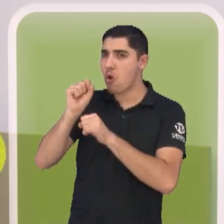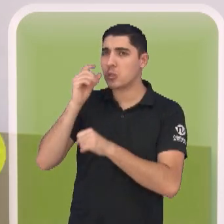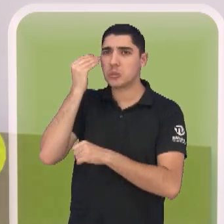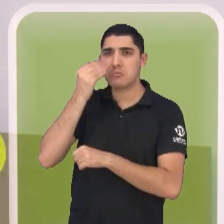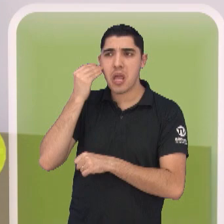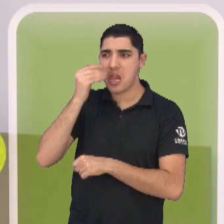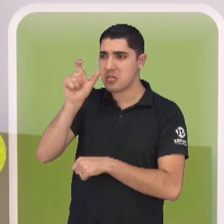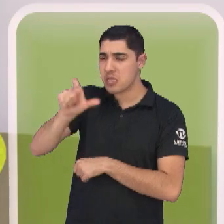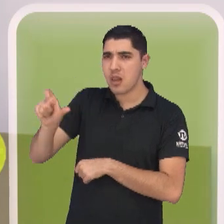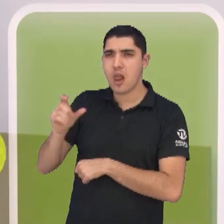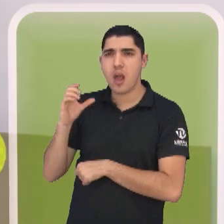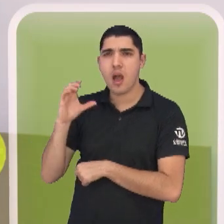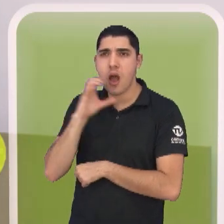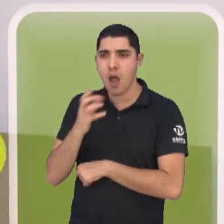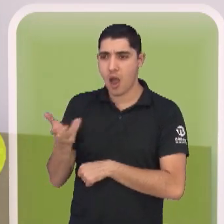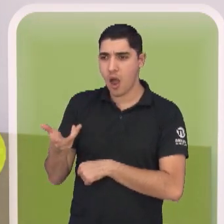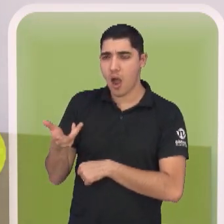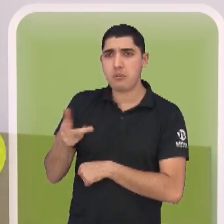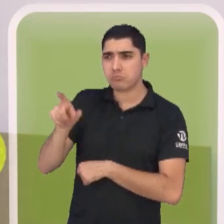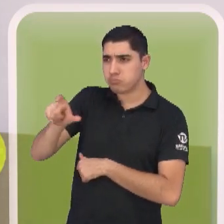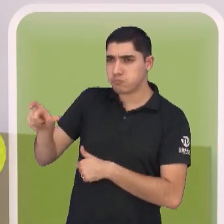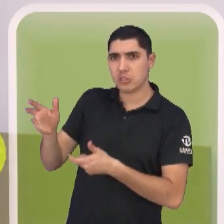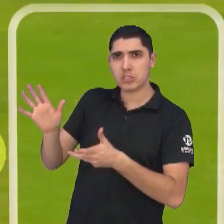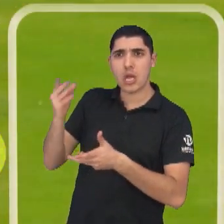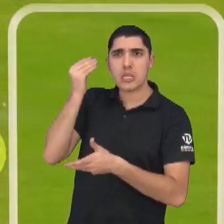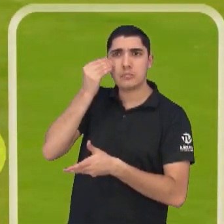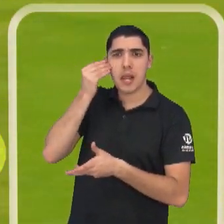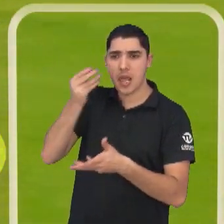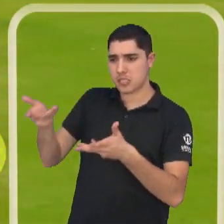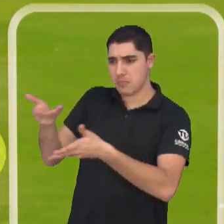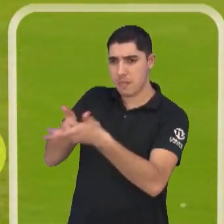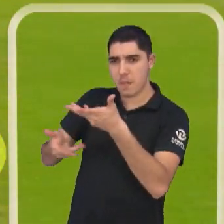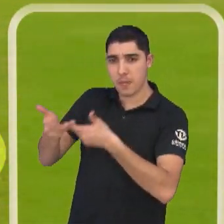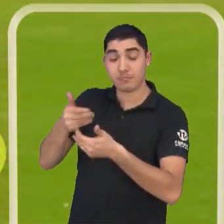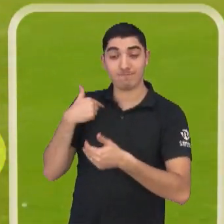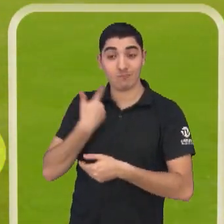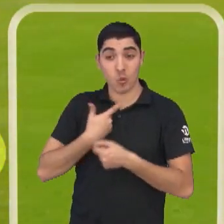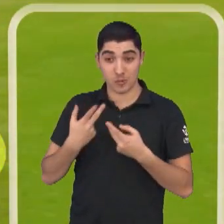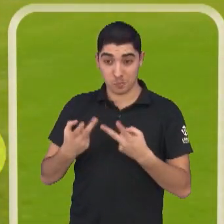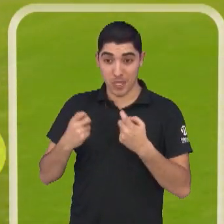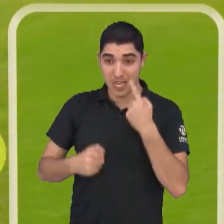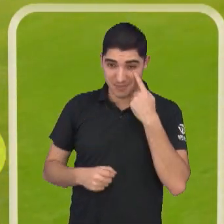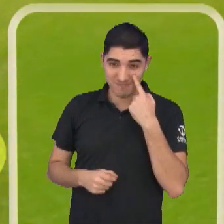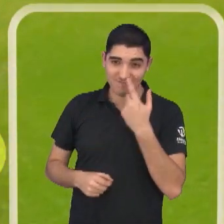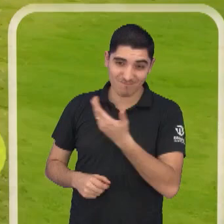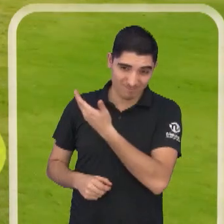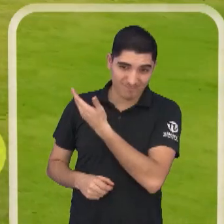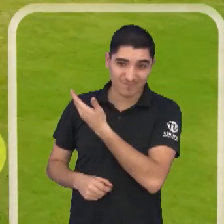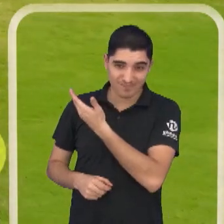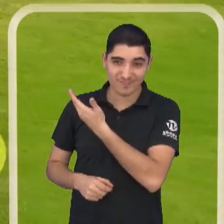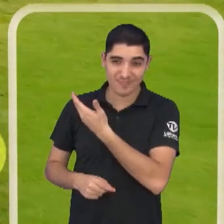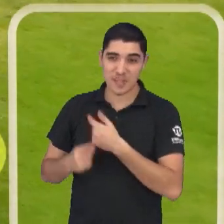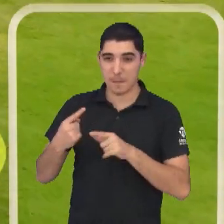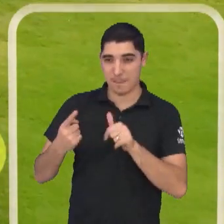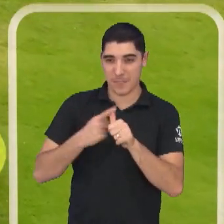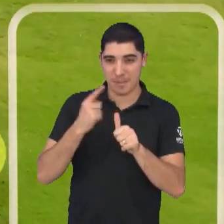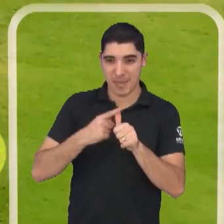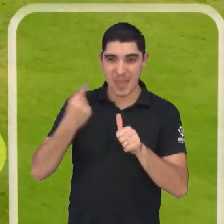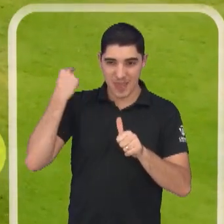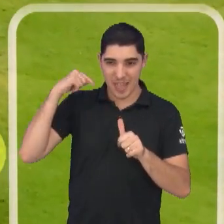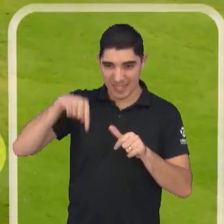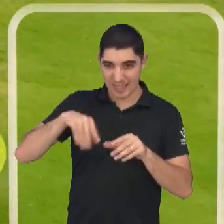jogadores são rápidos enfim time parece bem entrosado e pelo que a gente viu nesse jogo nesse primeiro jogo né